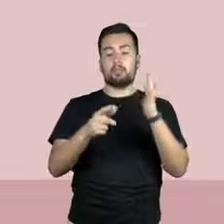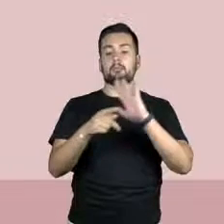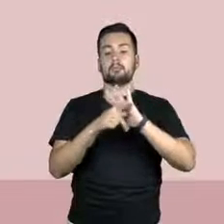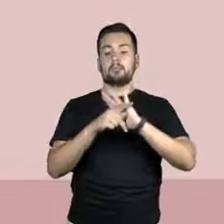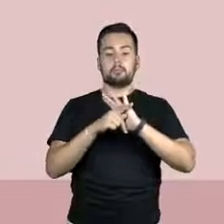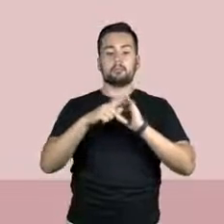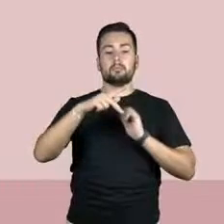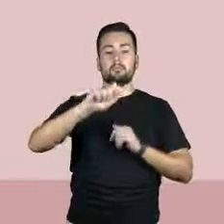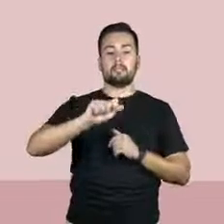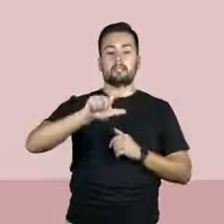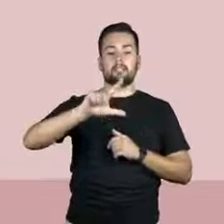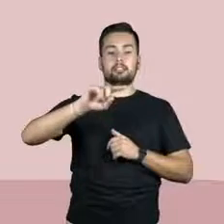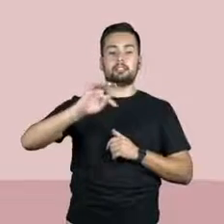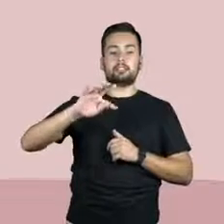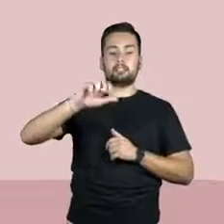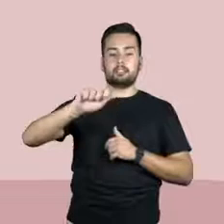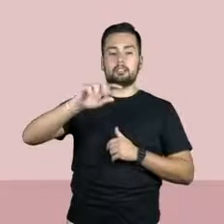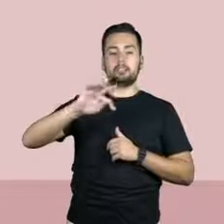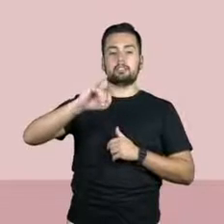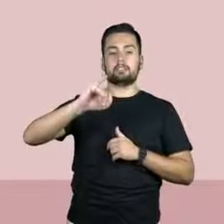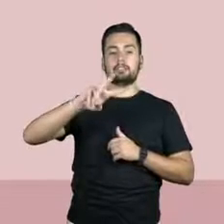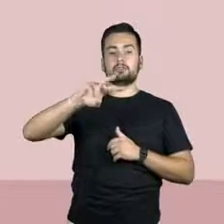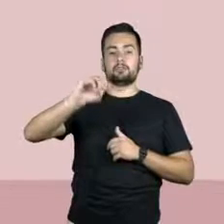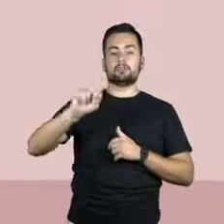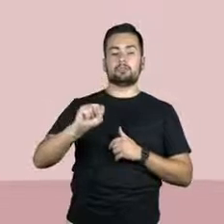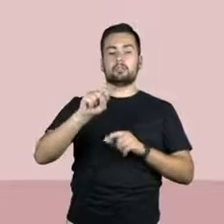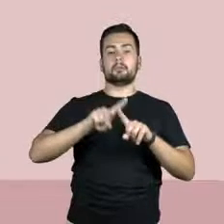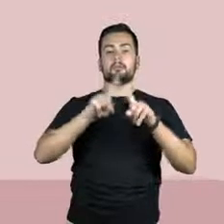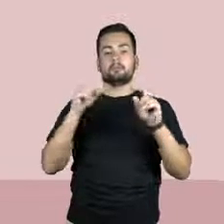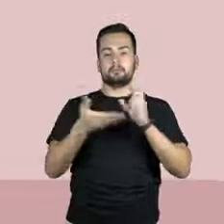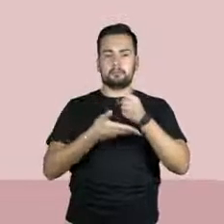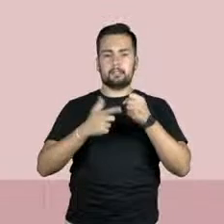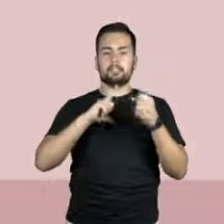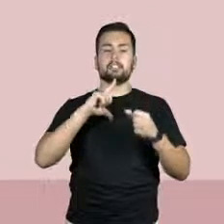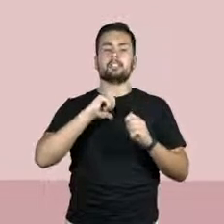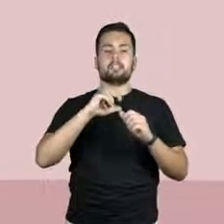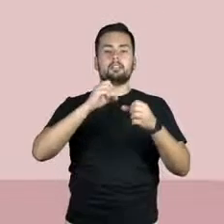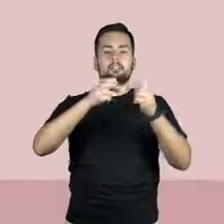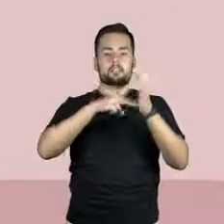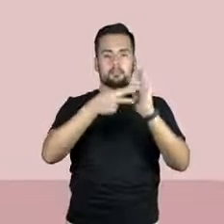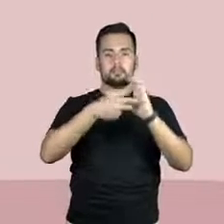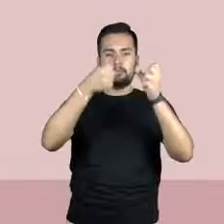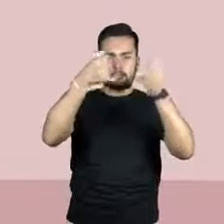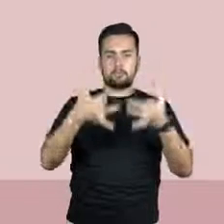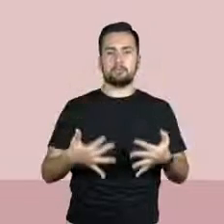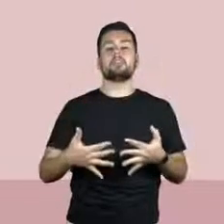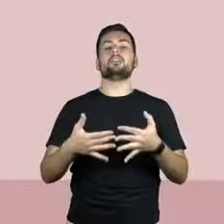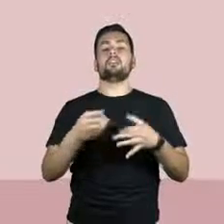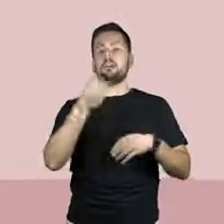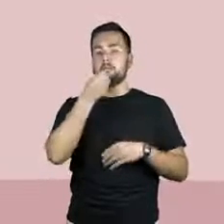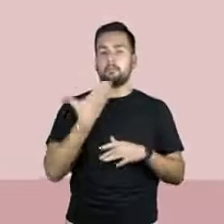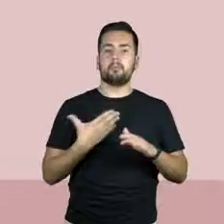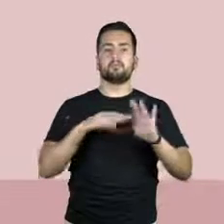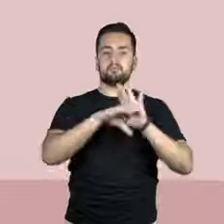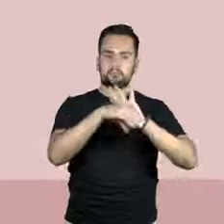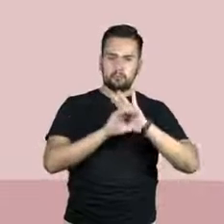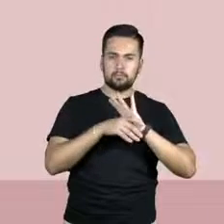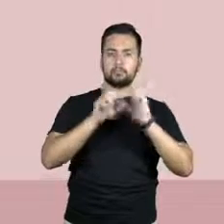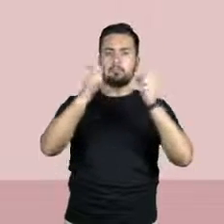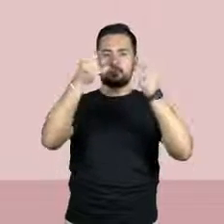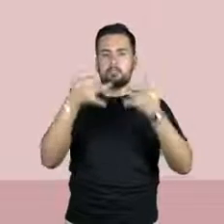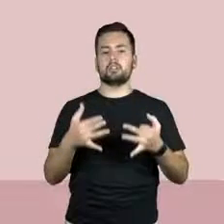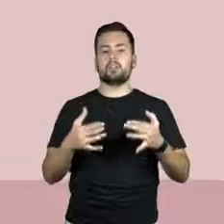Mas, basicamente, existe uma definição interessante, né, e que também ajuda bastante a ser conceituado e demonstrado